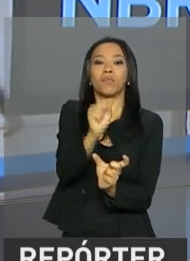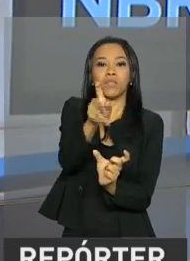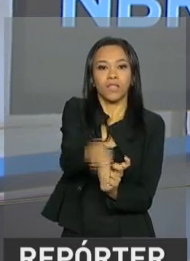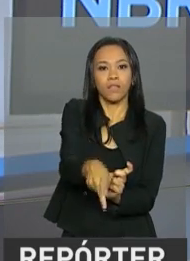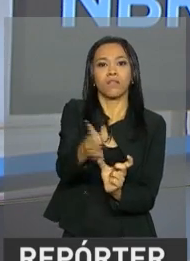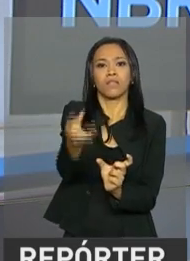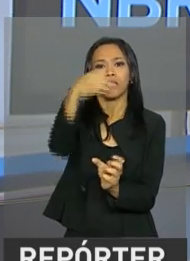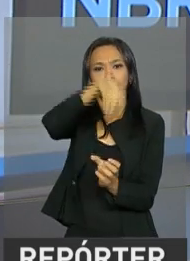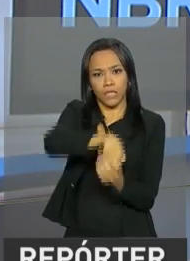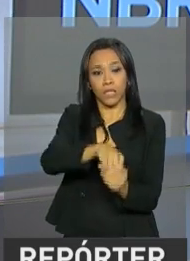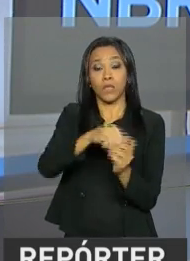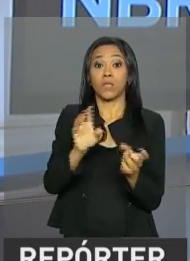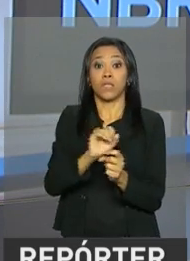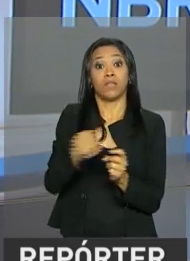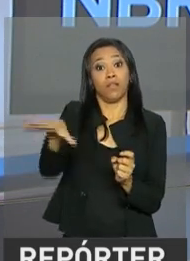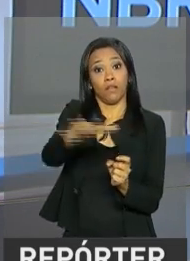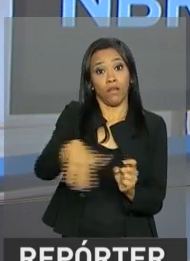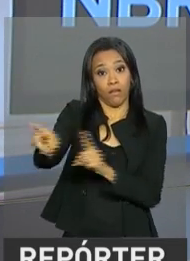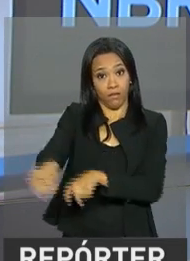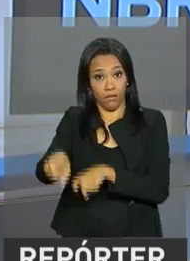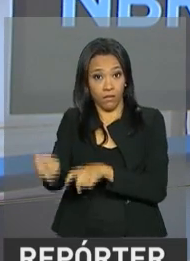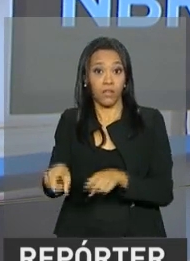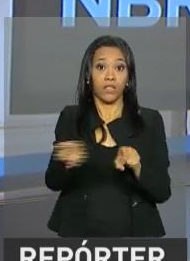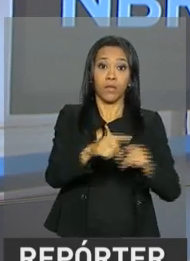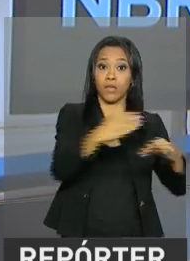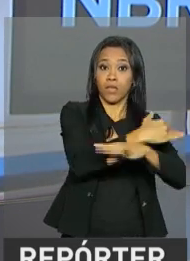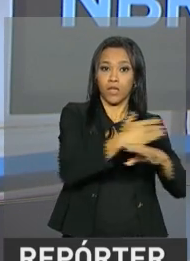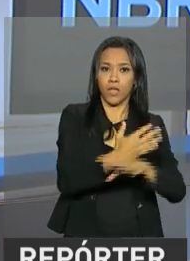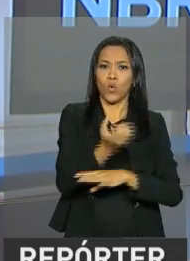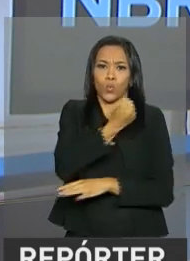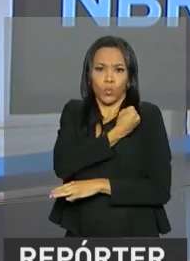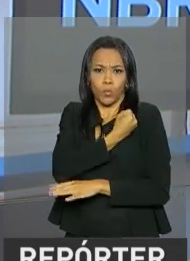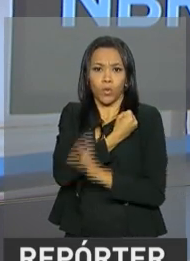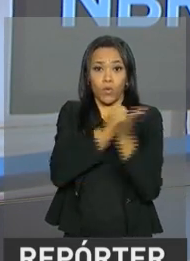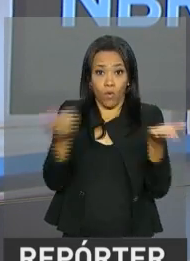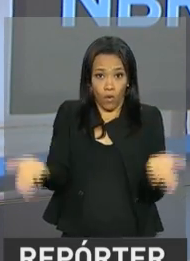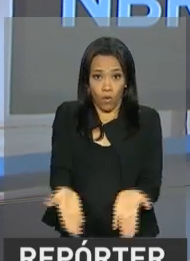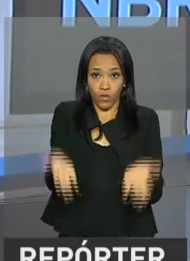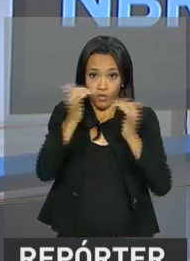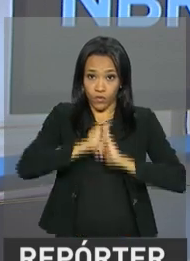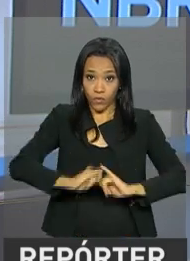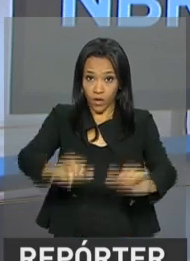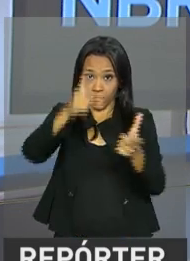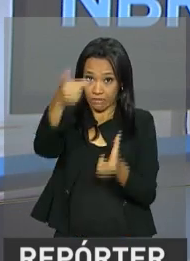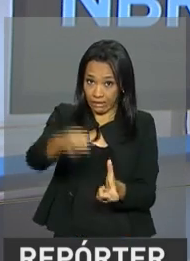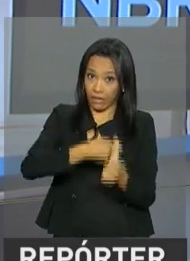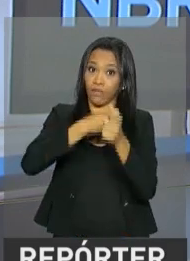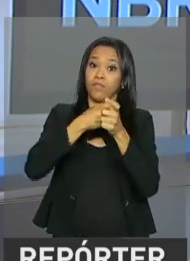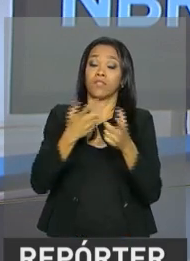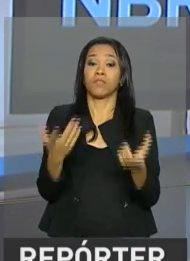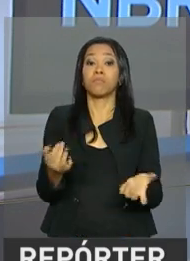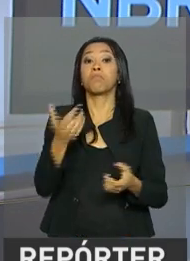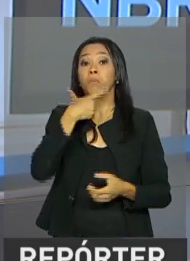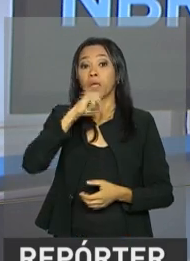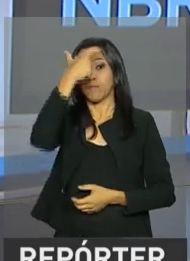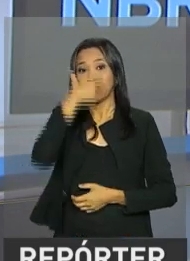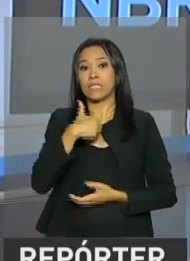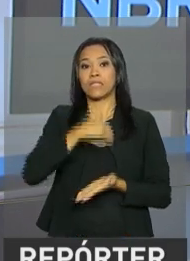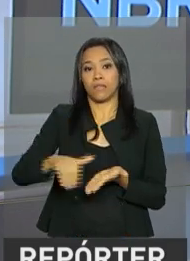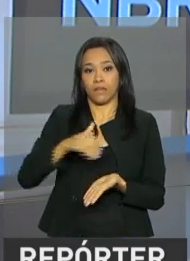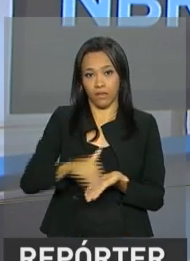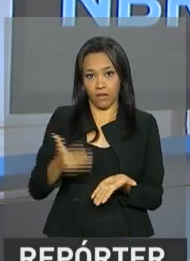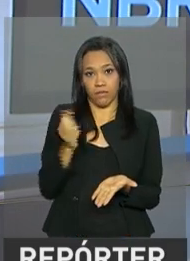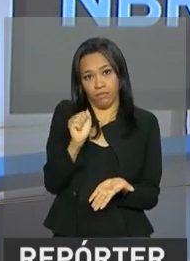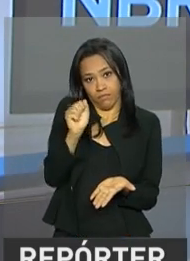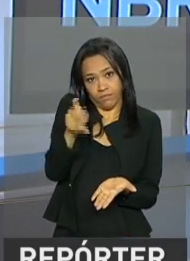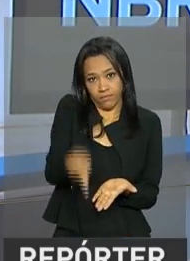setores Rural e urbano o número foi divulgado hoje pelo secretário de previdência Marcelo Caetano